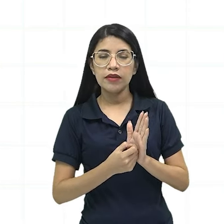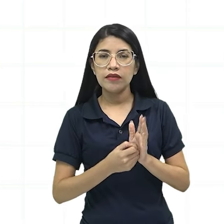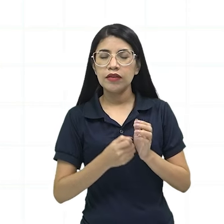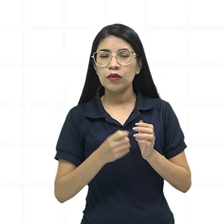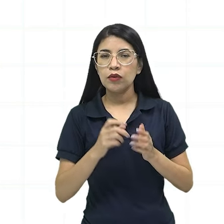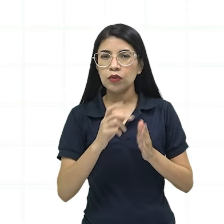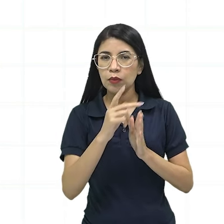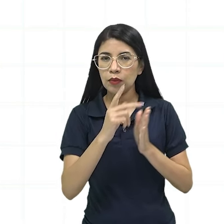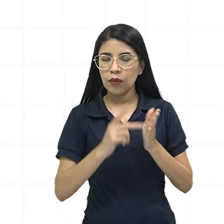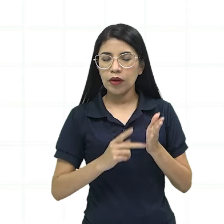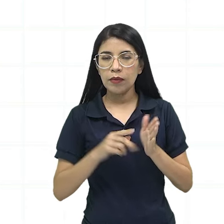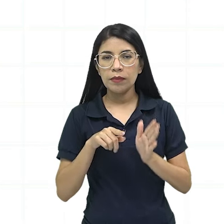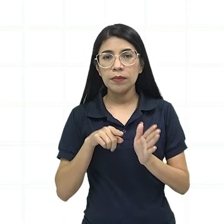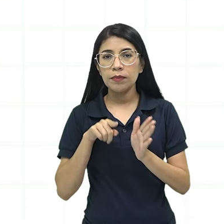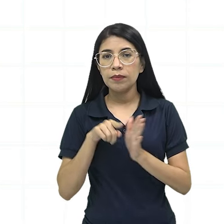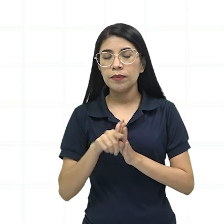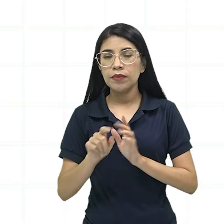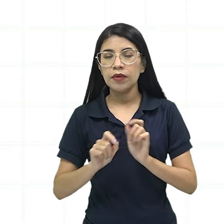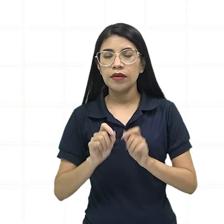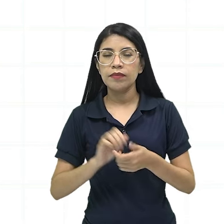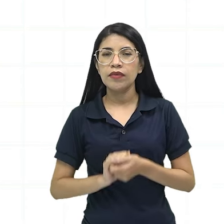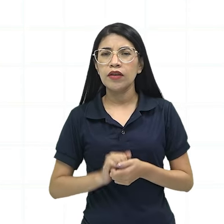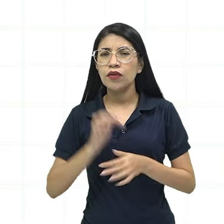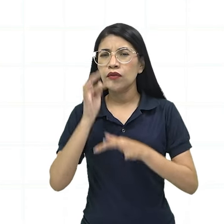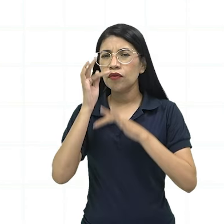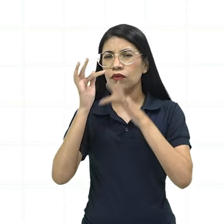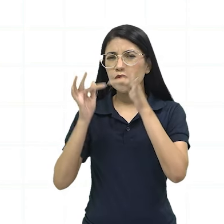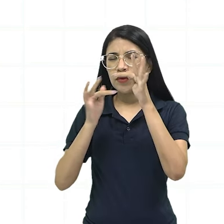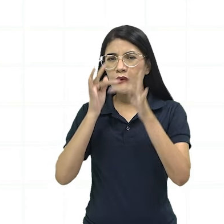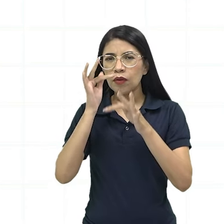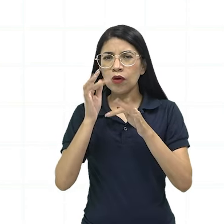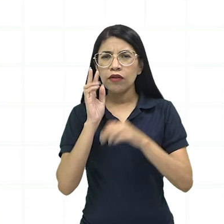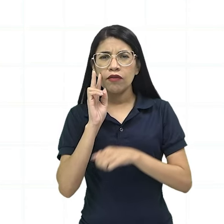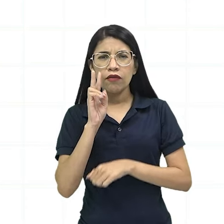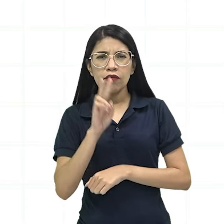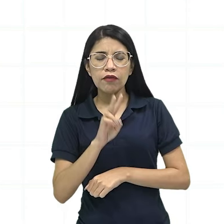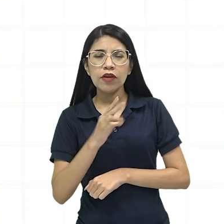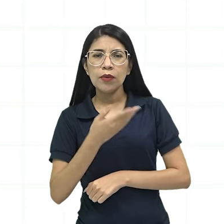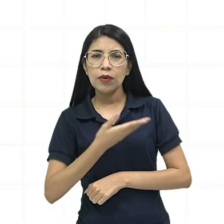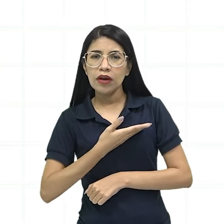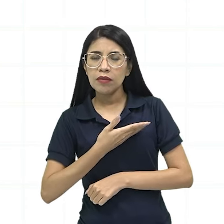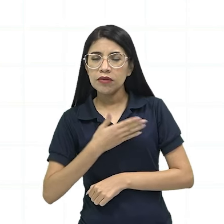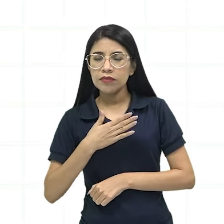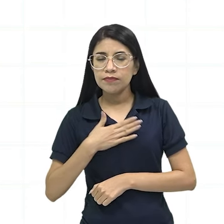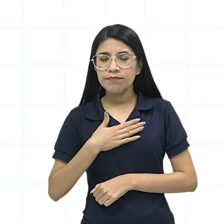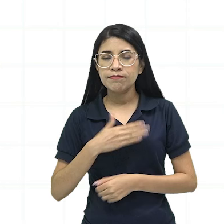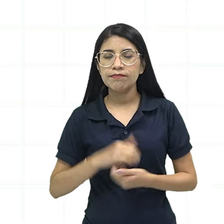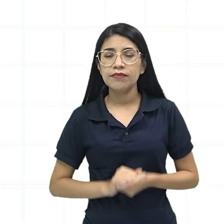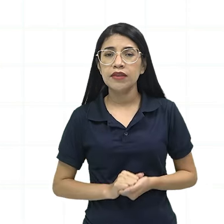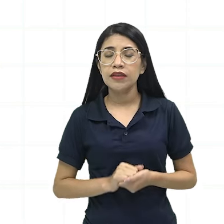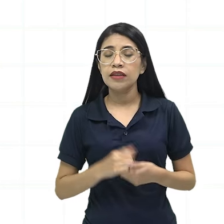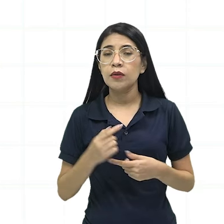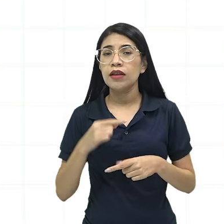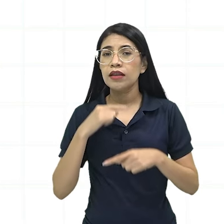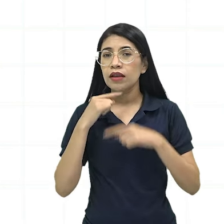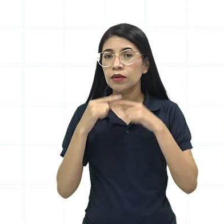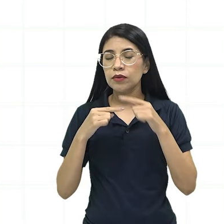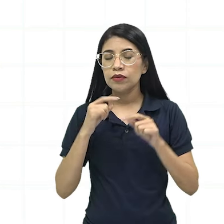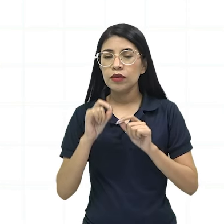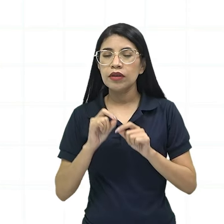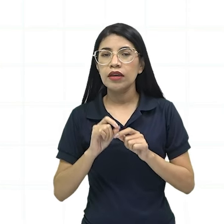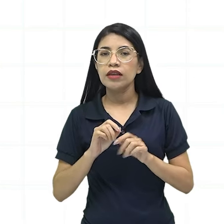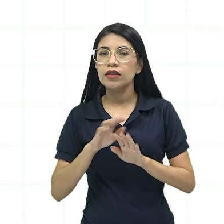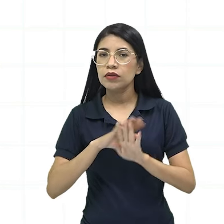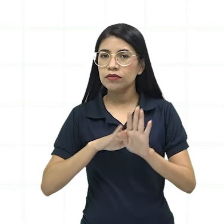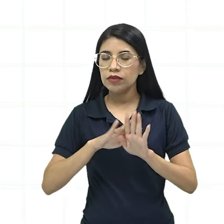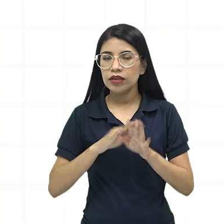No poema, ela pergunta: ai, flores, vistes o meu amigo, né? Então, ela está se queixando, e a